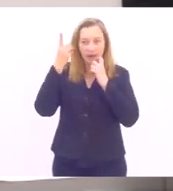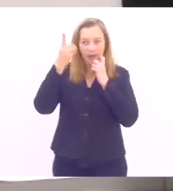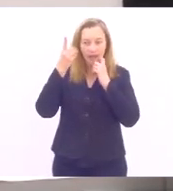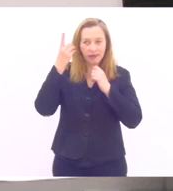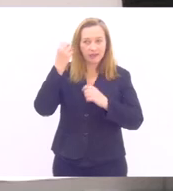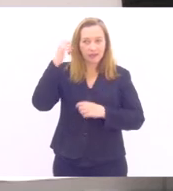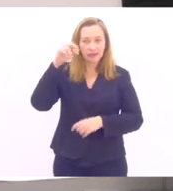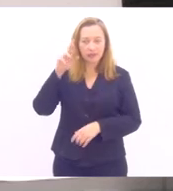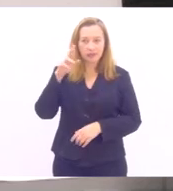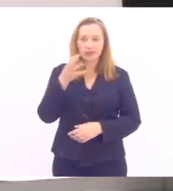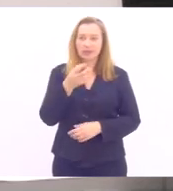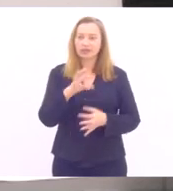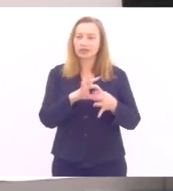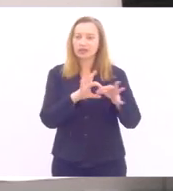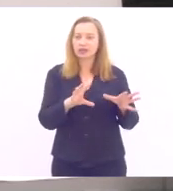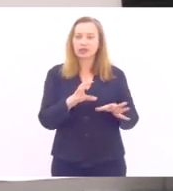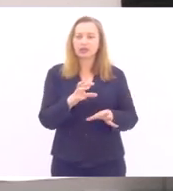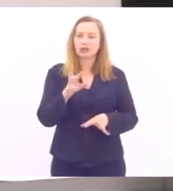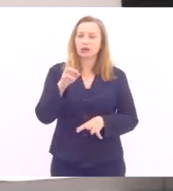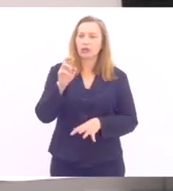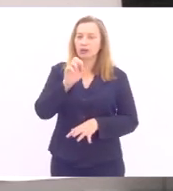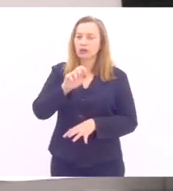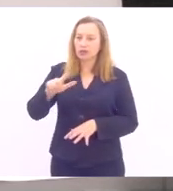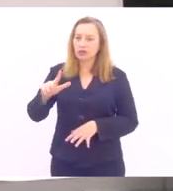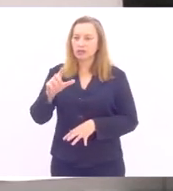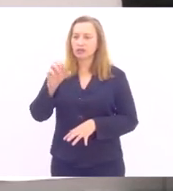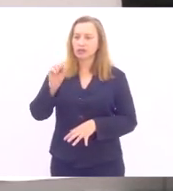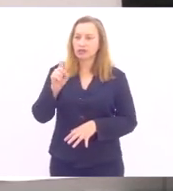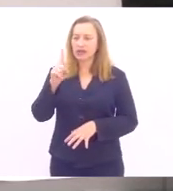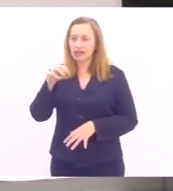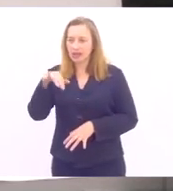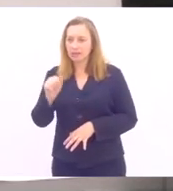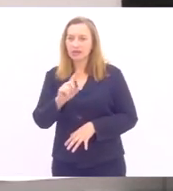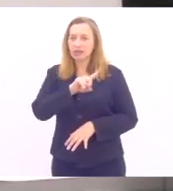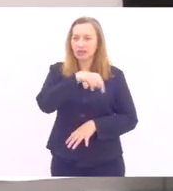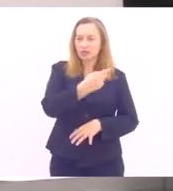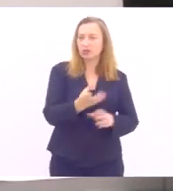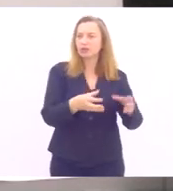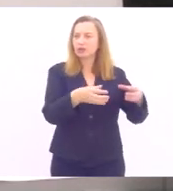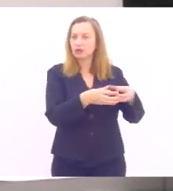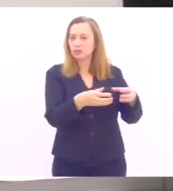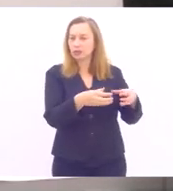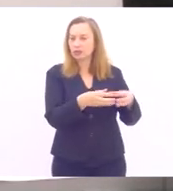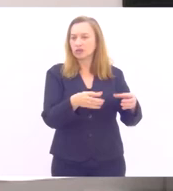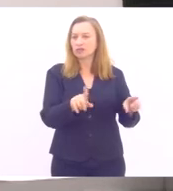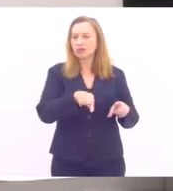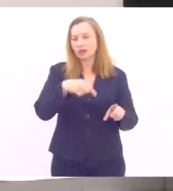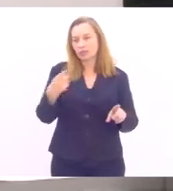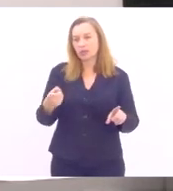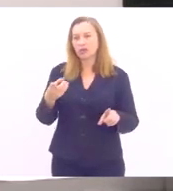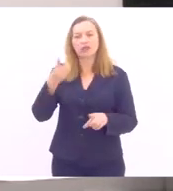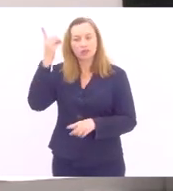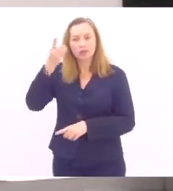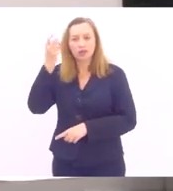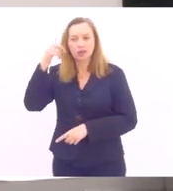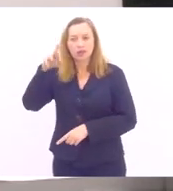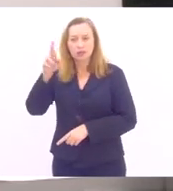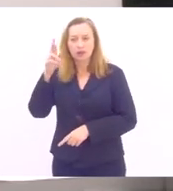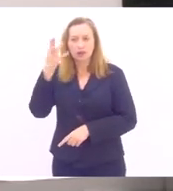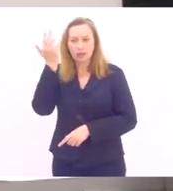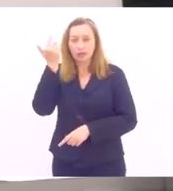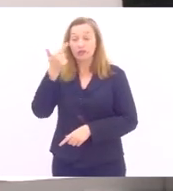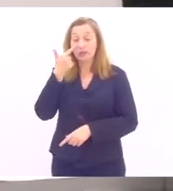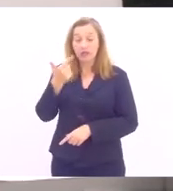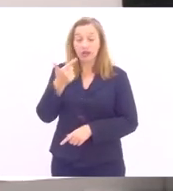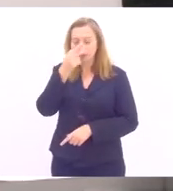concordar, o coronel Salema, que é da outra comissão, que também convoca o ato. Depois o deputado Eliomar vai ver das pessoas